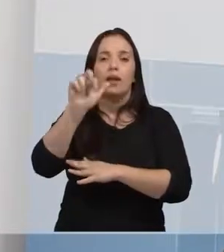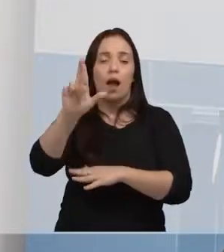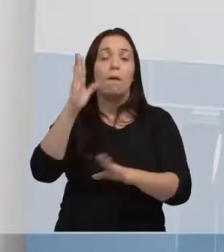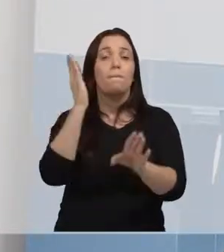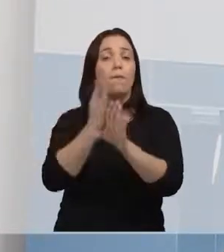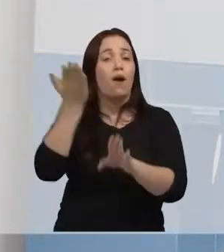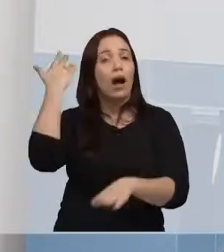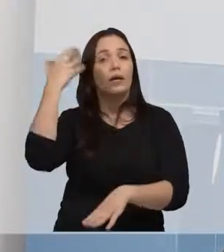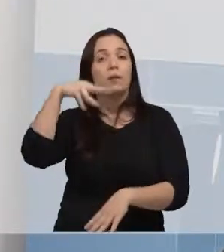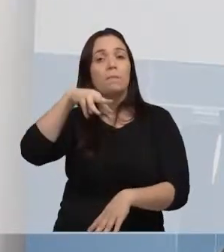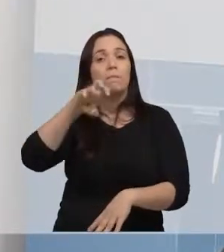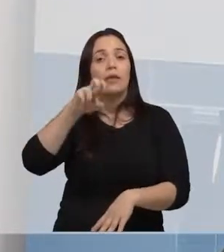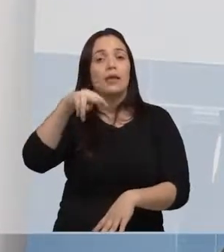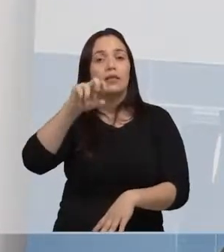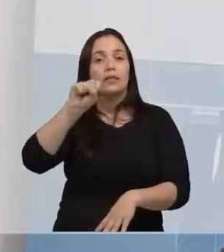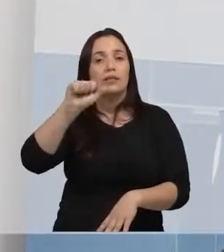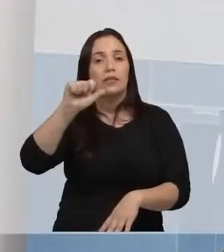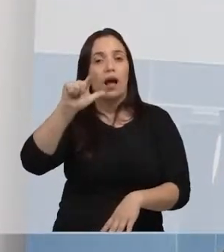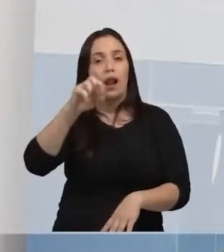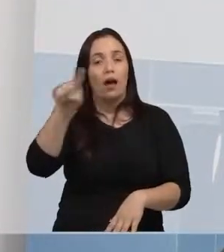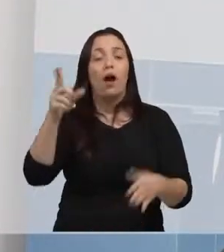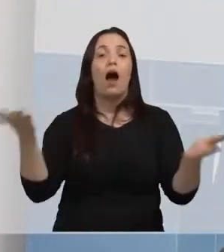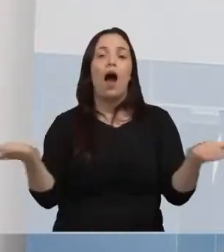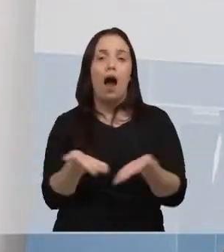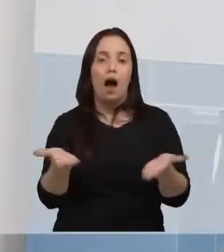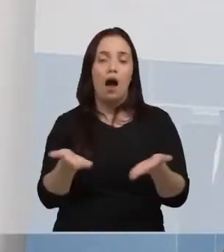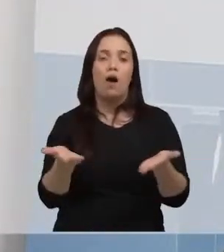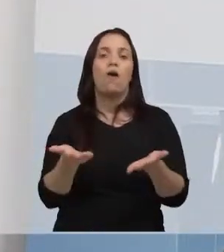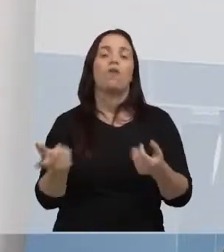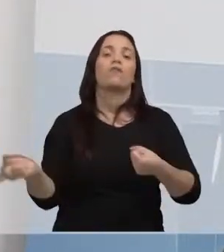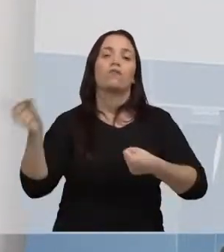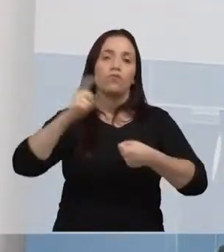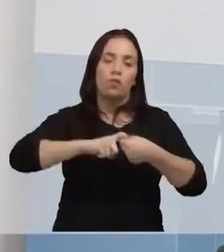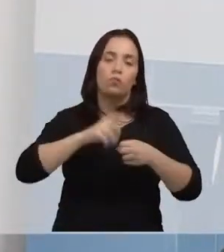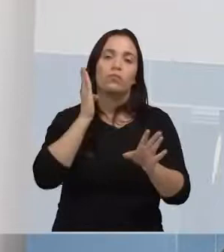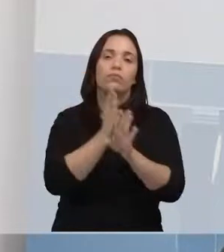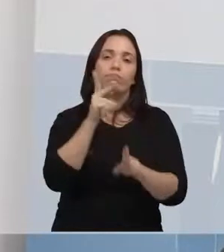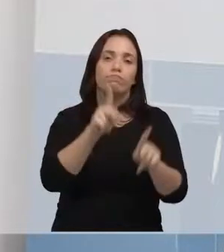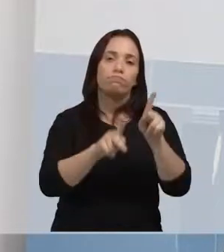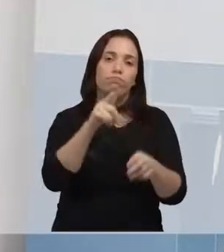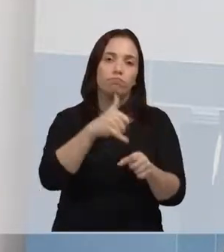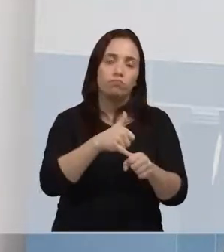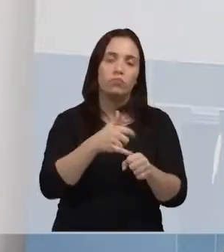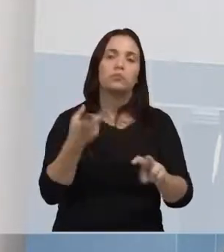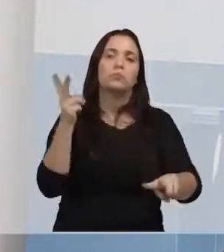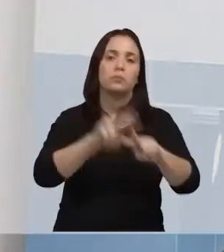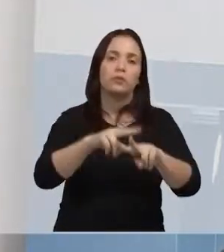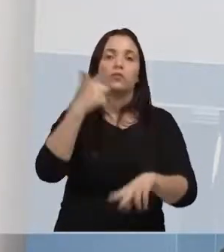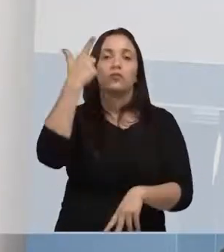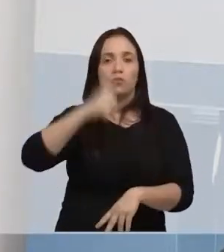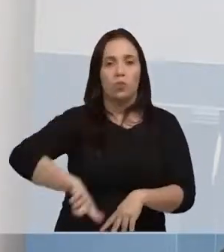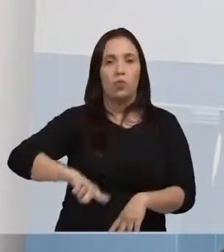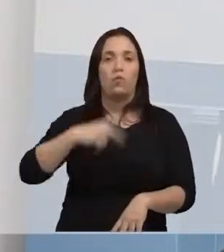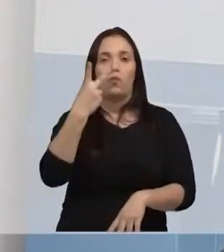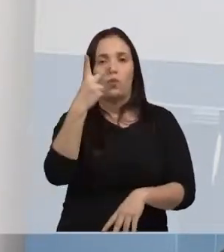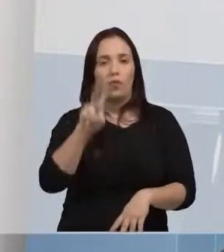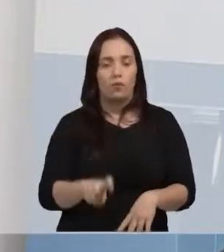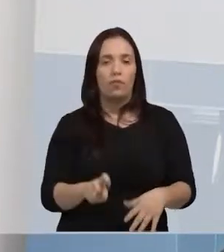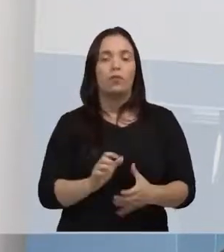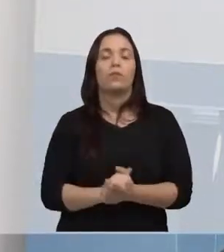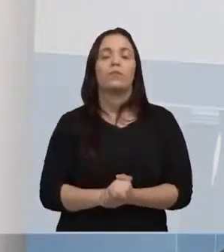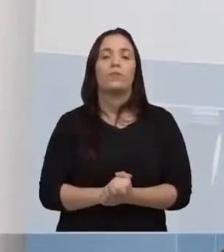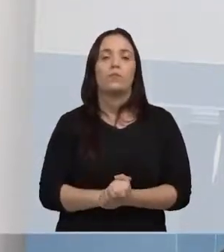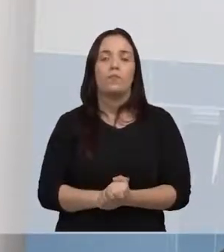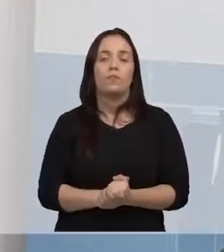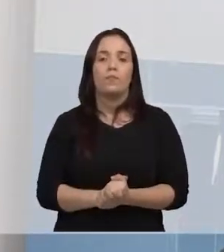mensalão. E agora vai voltar para a cadeia pelo Petrolão. Então é desmoralização em cima de desmoralização. Aí tem também aqui...